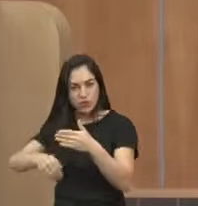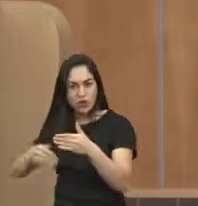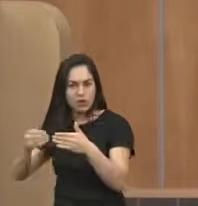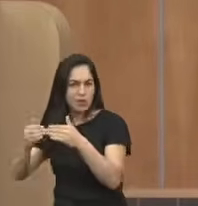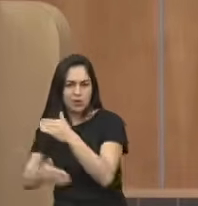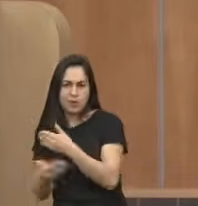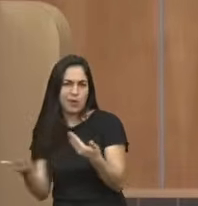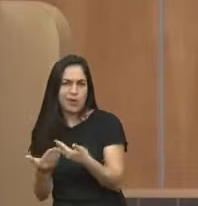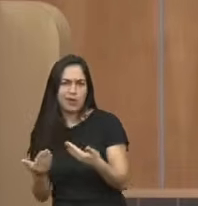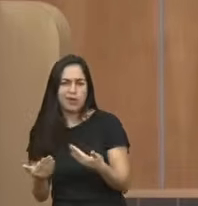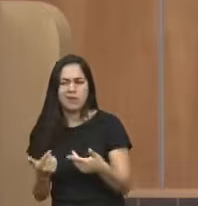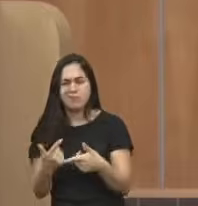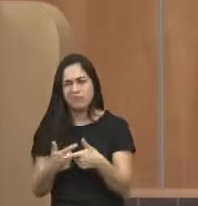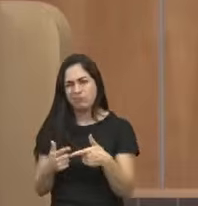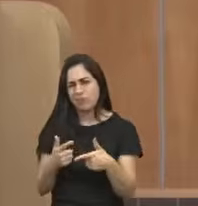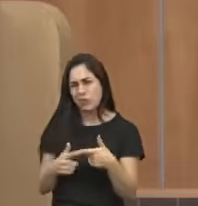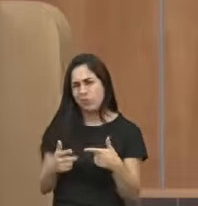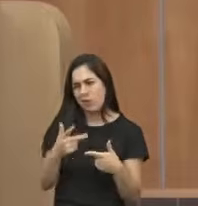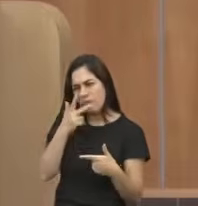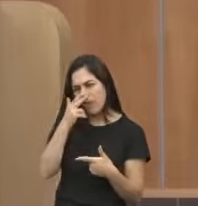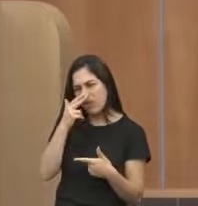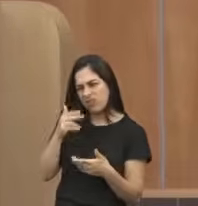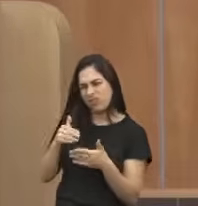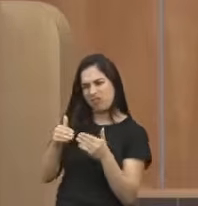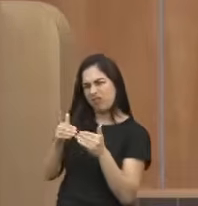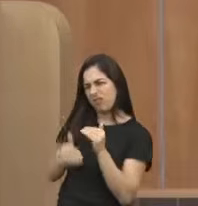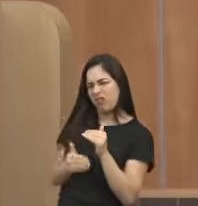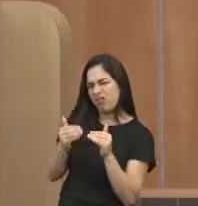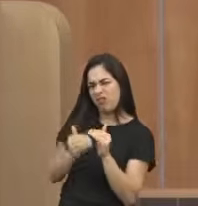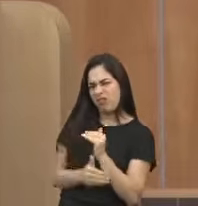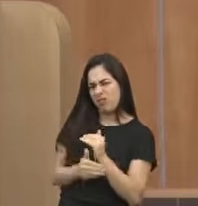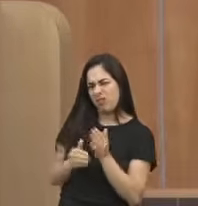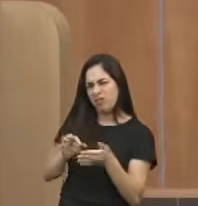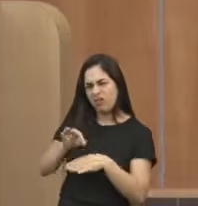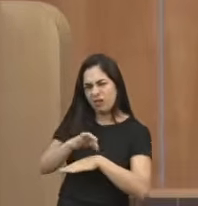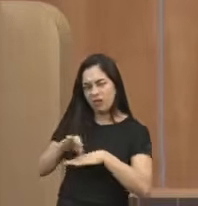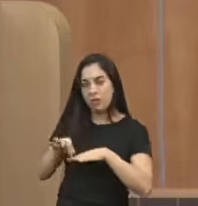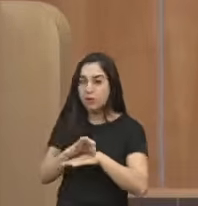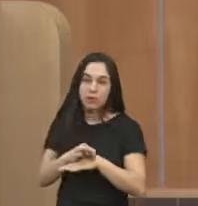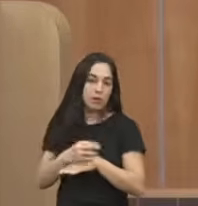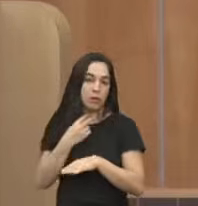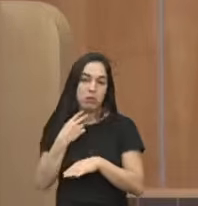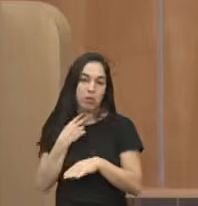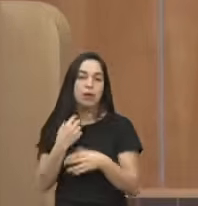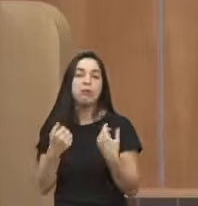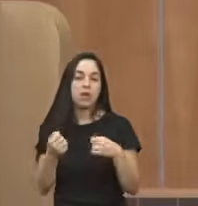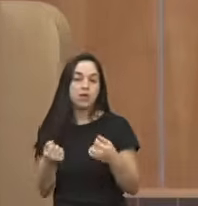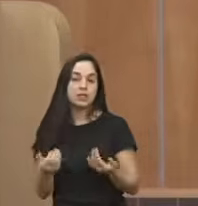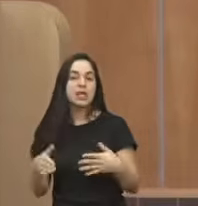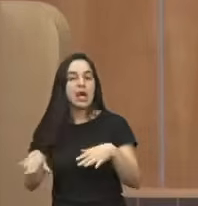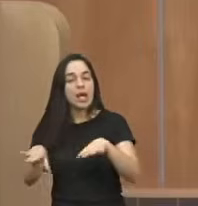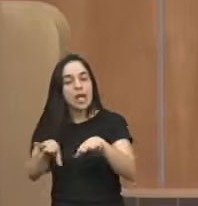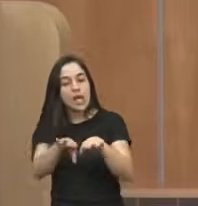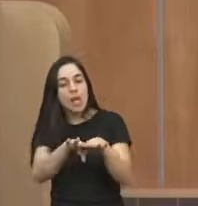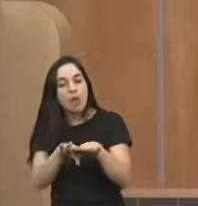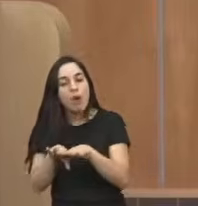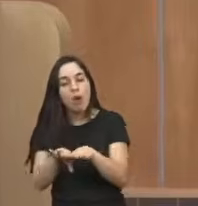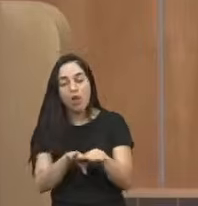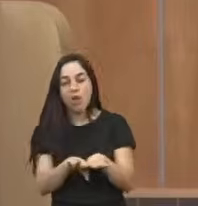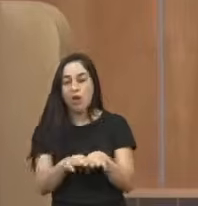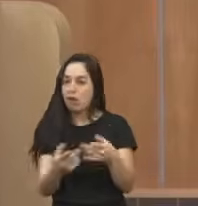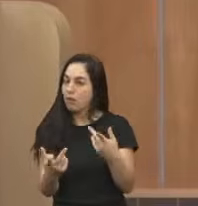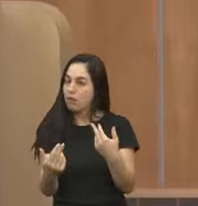imóvel. E eu tenho que seguir o princípio da isonomia, da igualdade. Ora, é uma profissão como outra